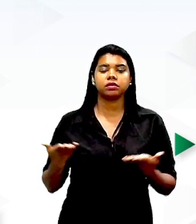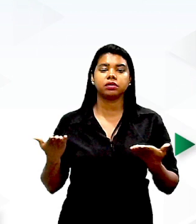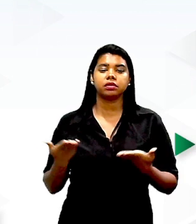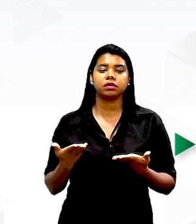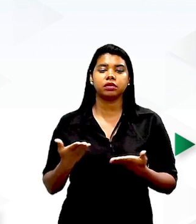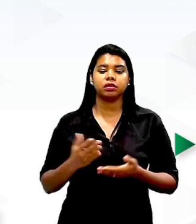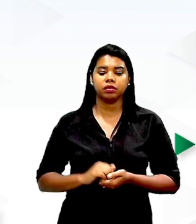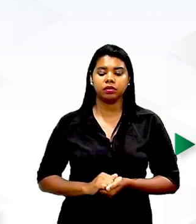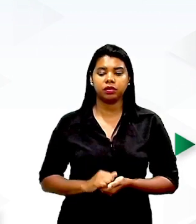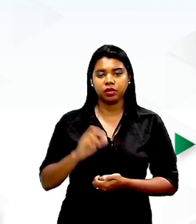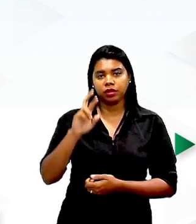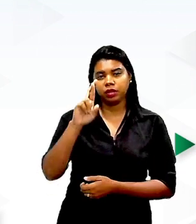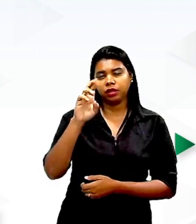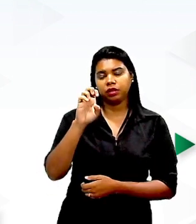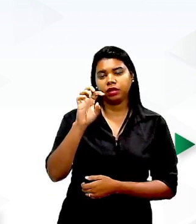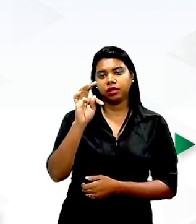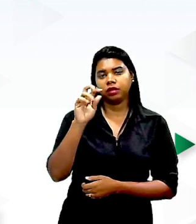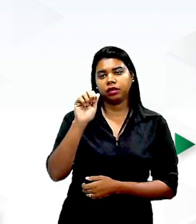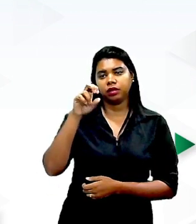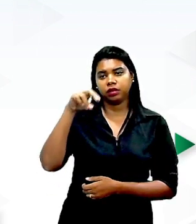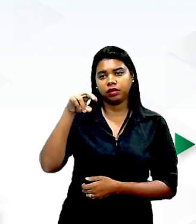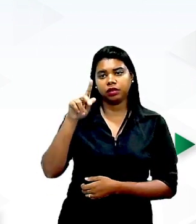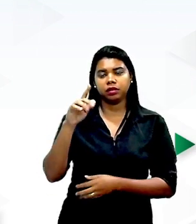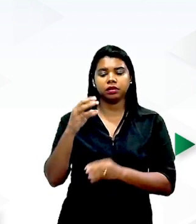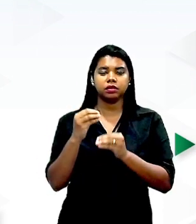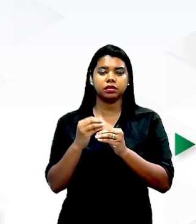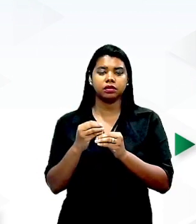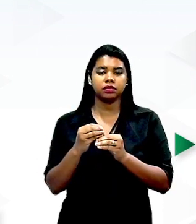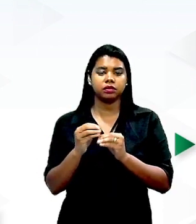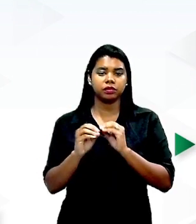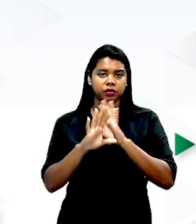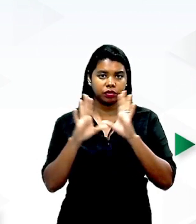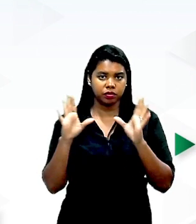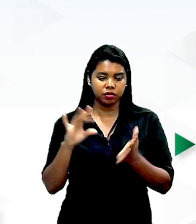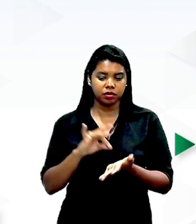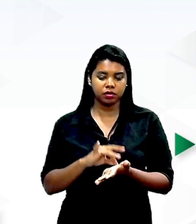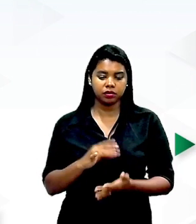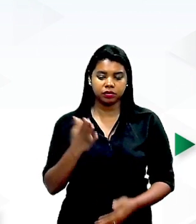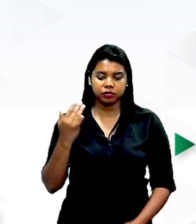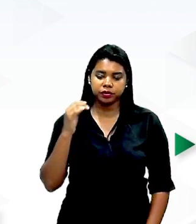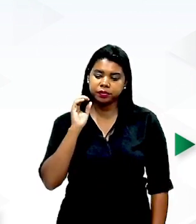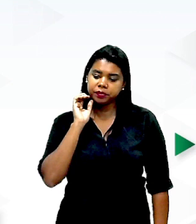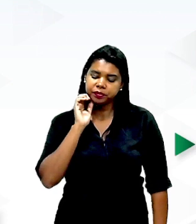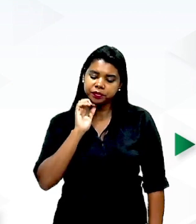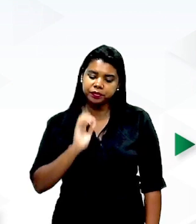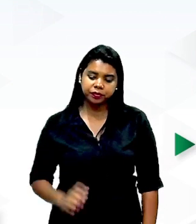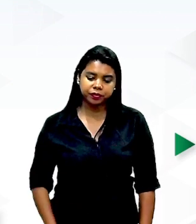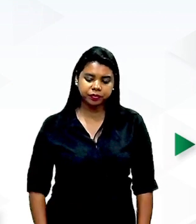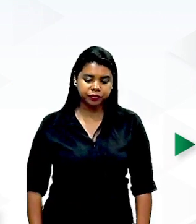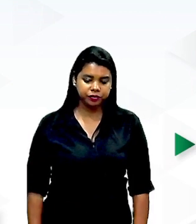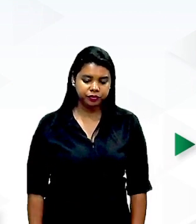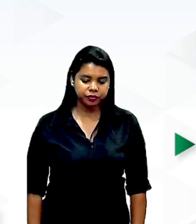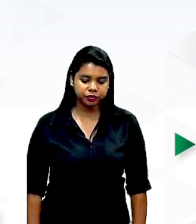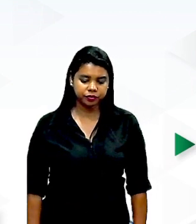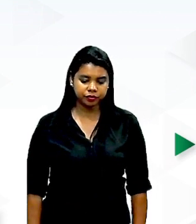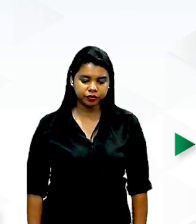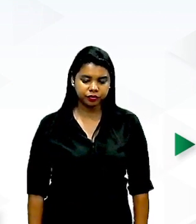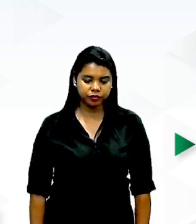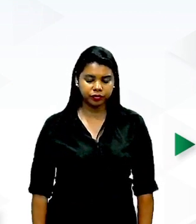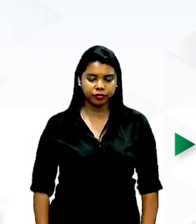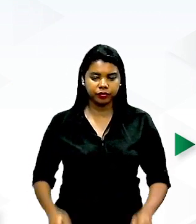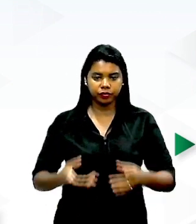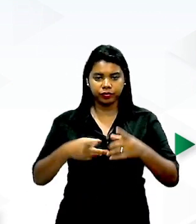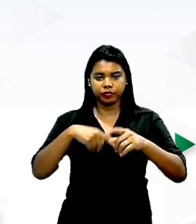triângulo é retângulo por causa disso, tá bom? Ficou claro, então? Vem comigo. Vamos lá para a terceira questão. Uma corda foi